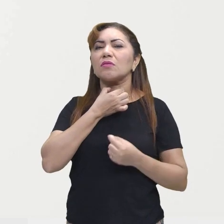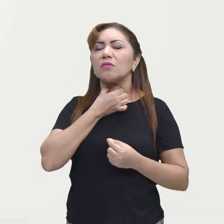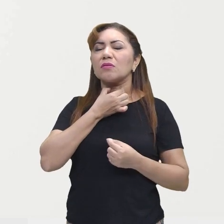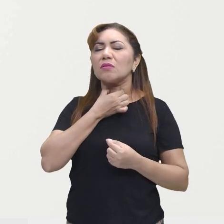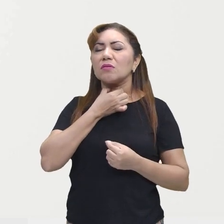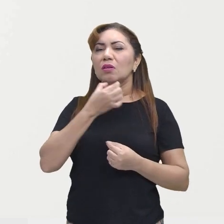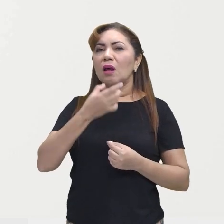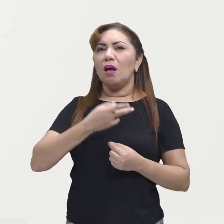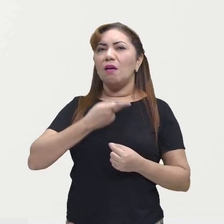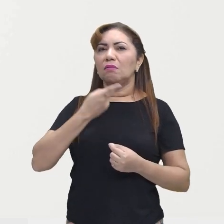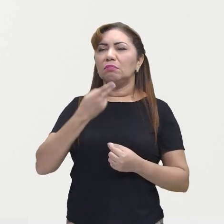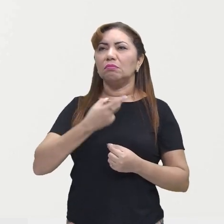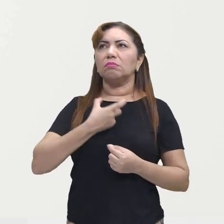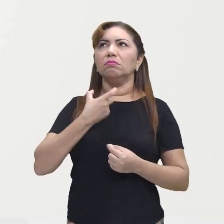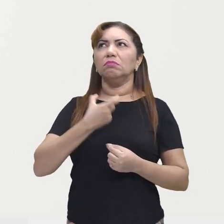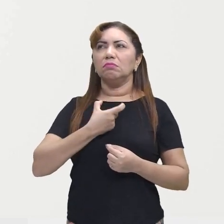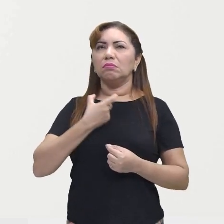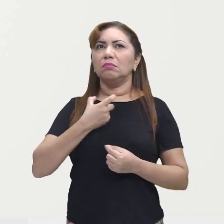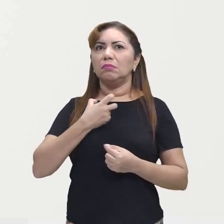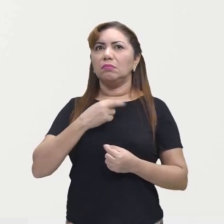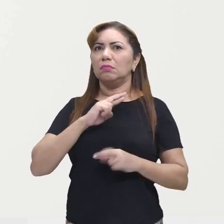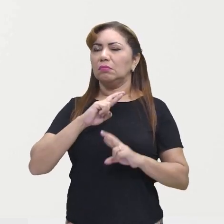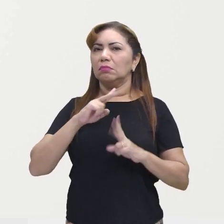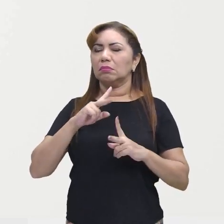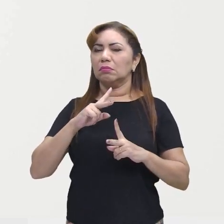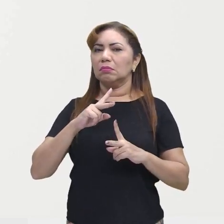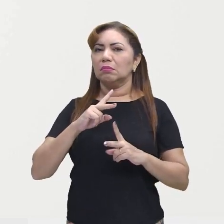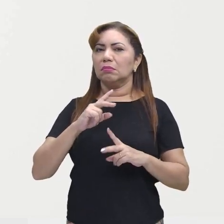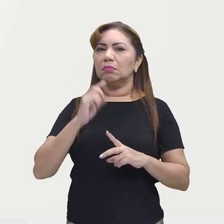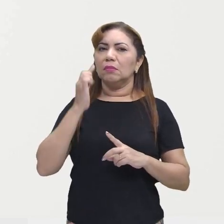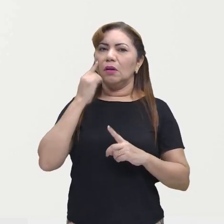a ficar mais firmes por conta dessas